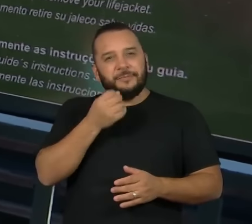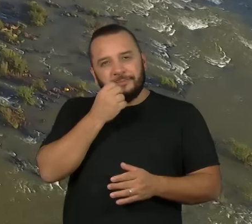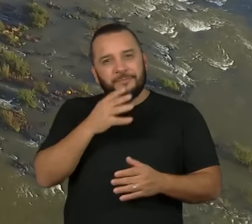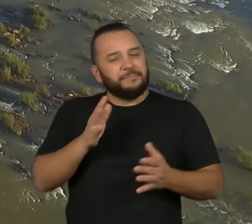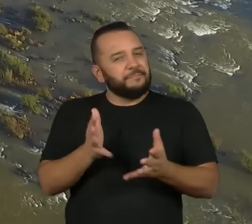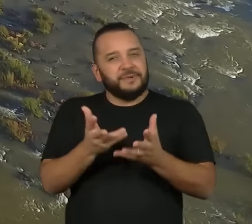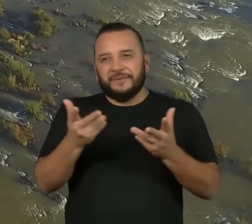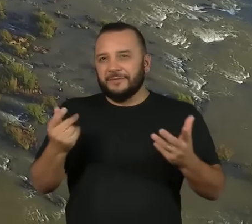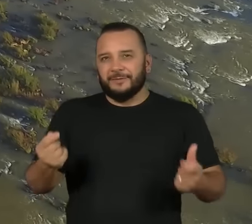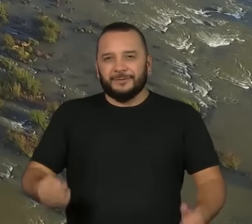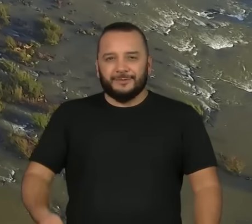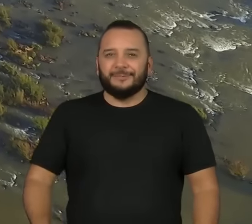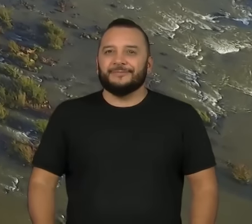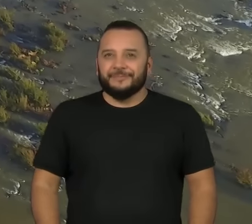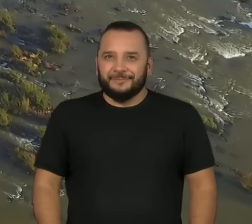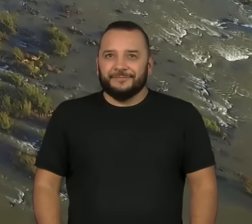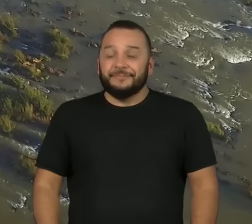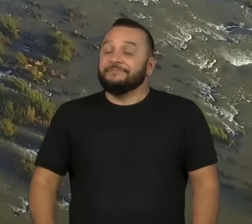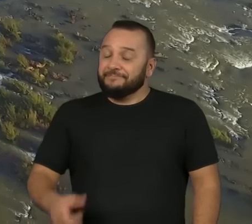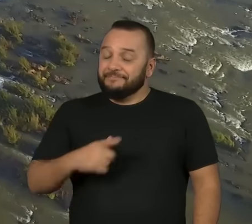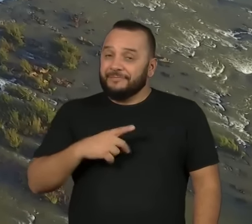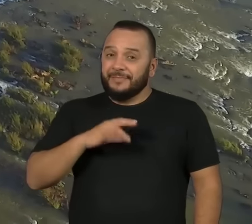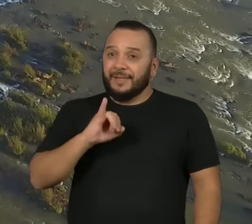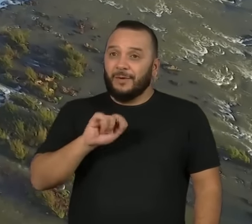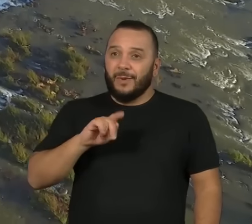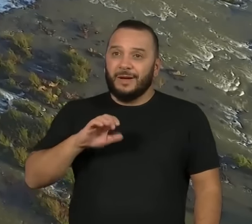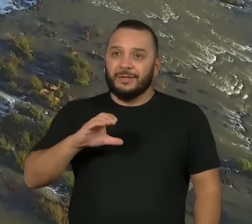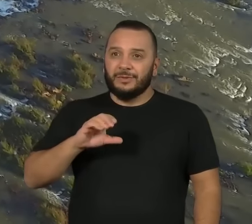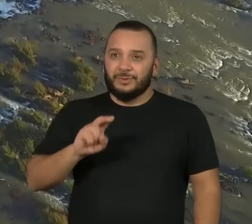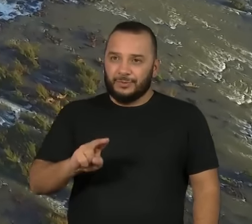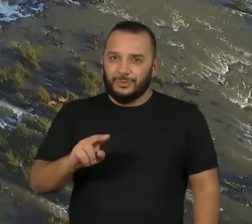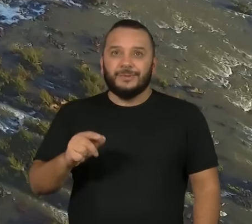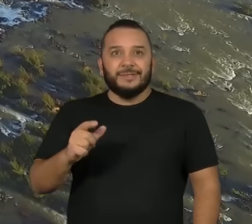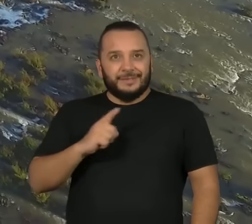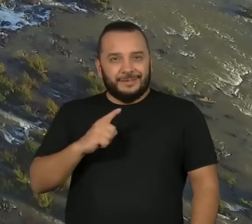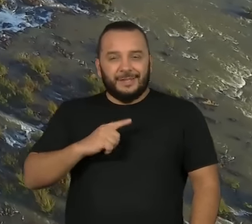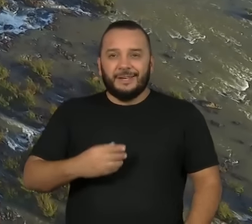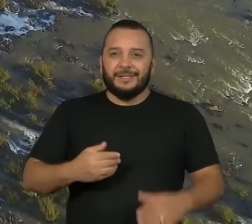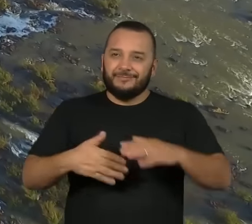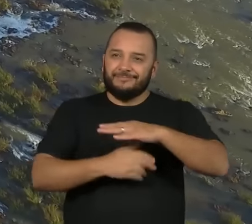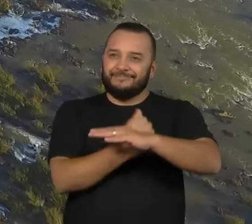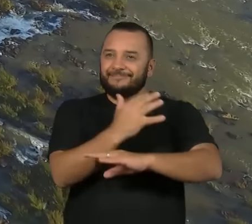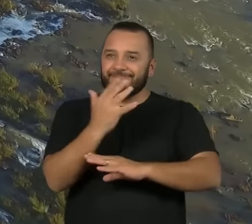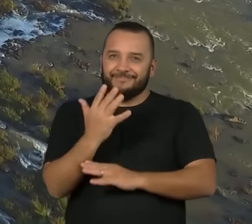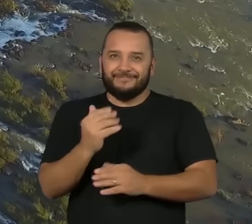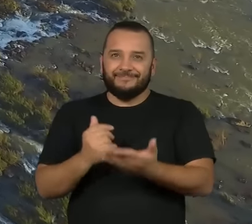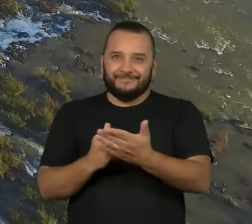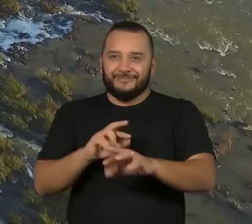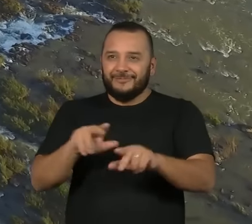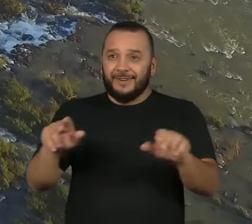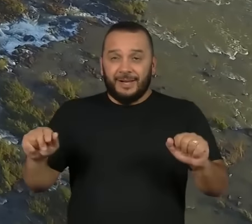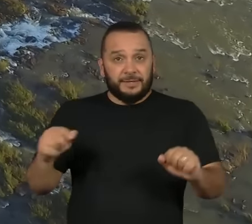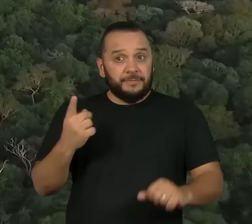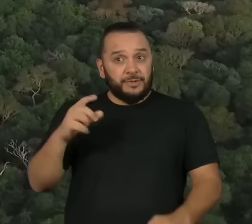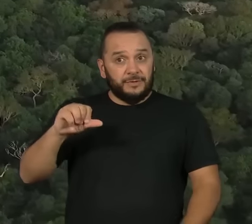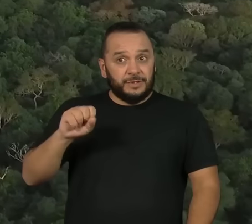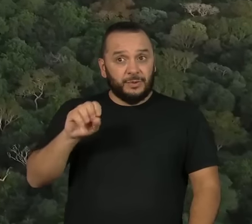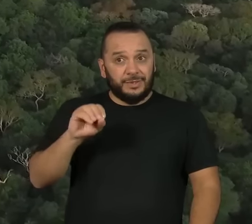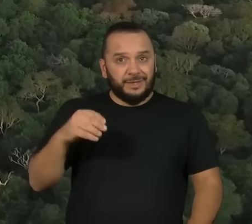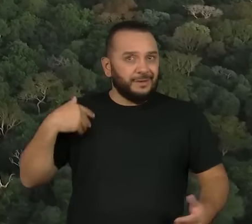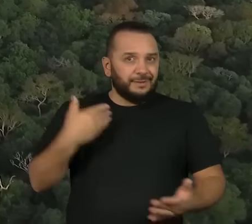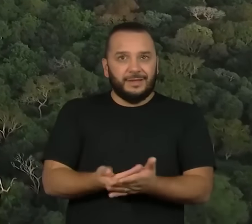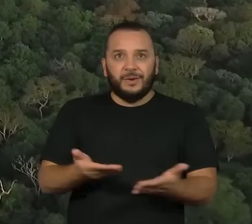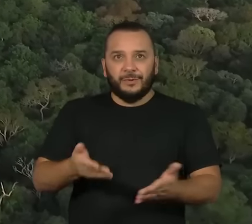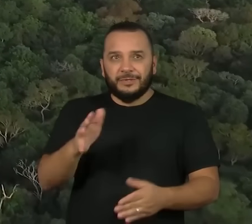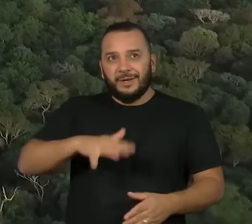sensacional. O Parque Nacional do Iguaçu é uma ilha de biodiversidade. Desde os anos 80, a